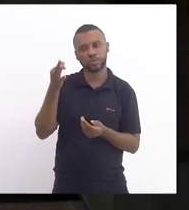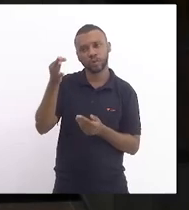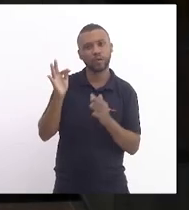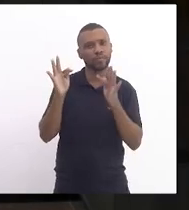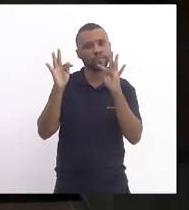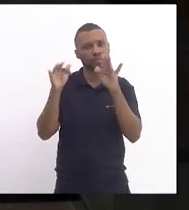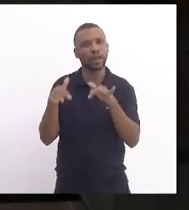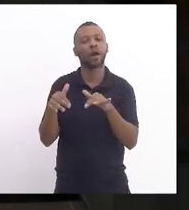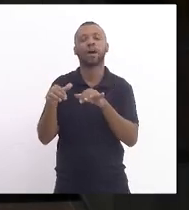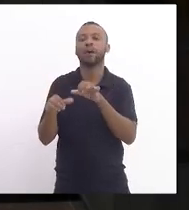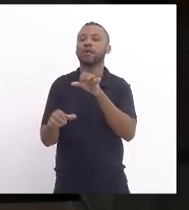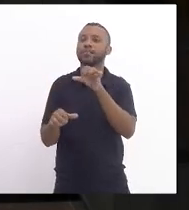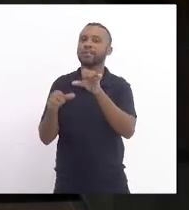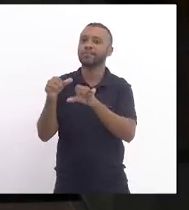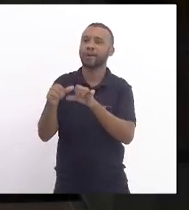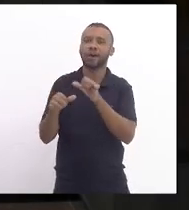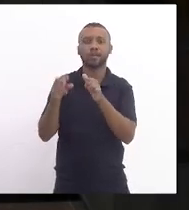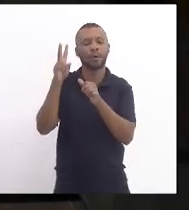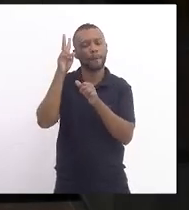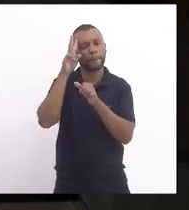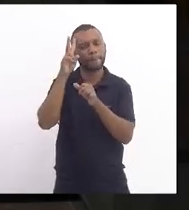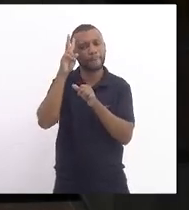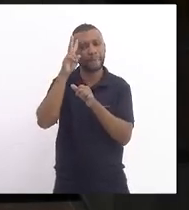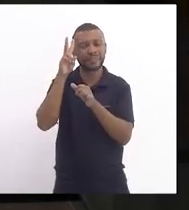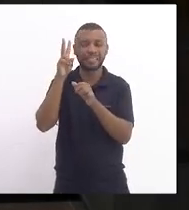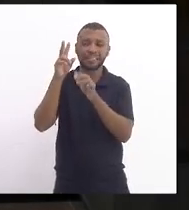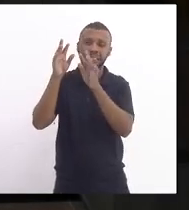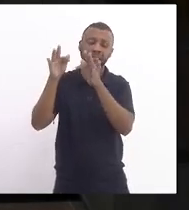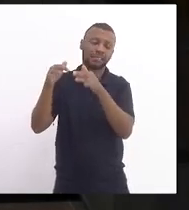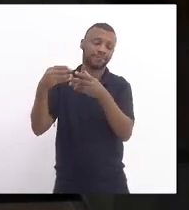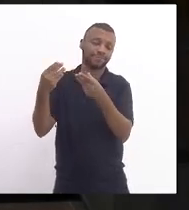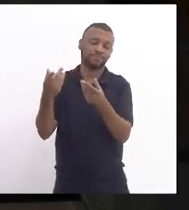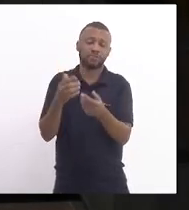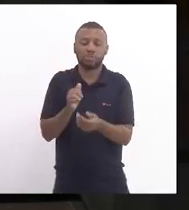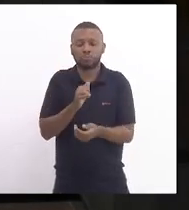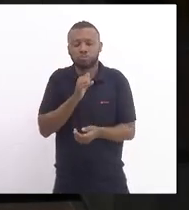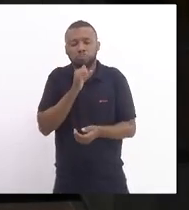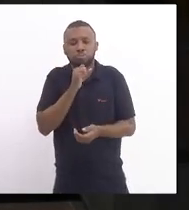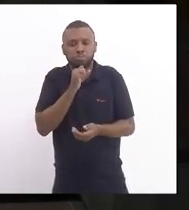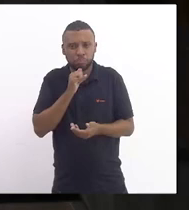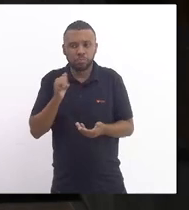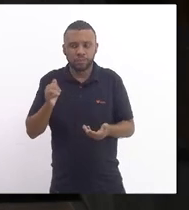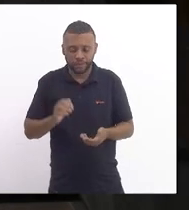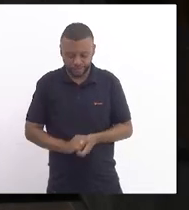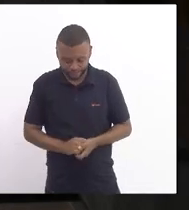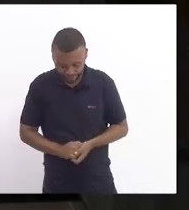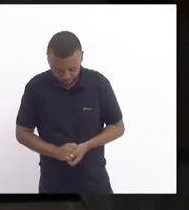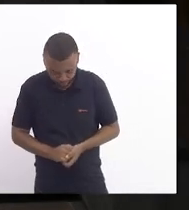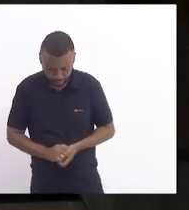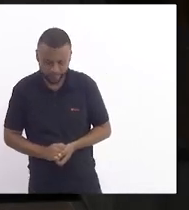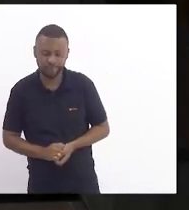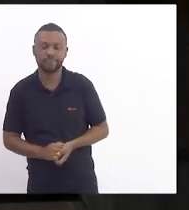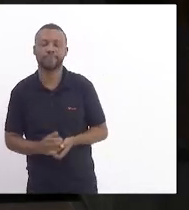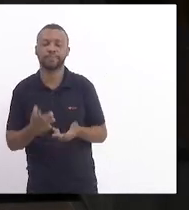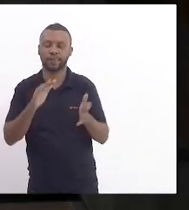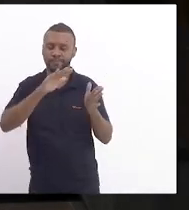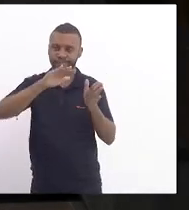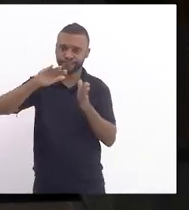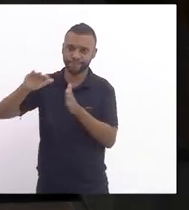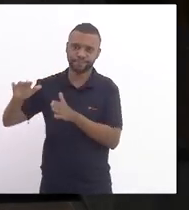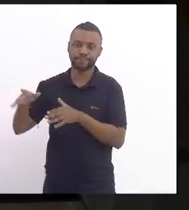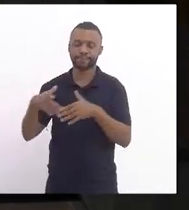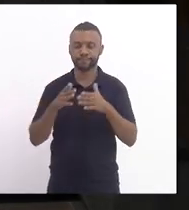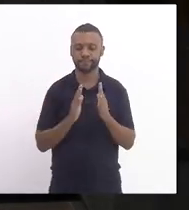se torna uma história muito triste de outro lado a senhora presidente